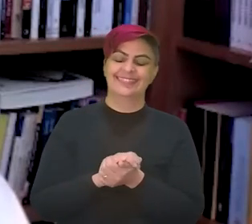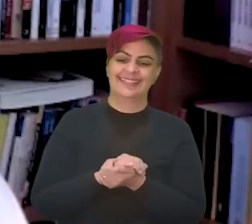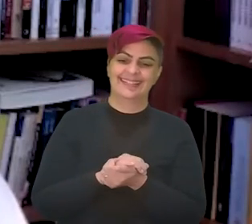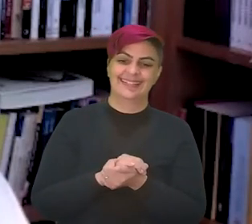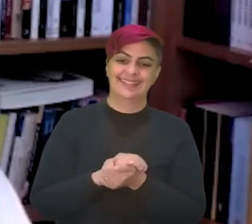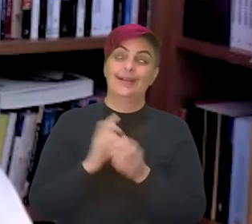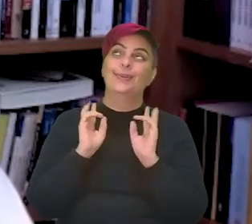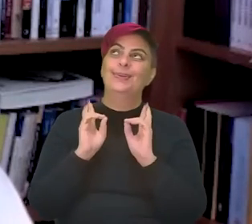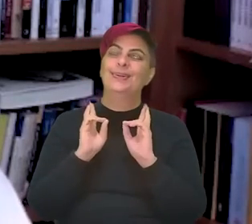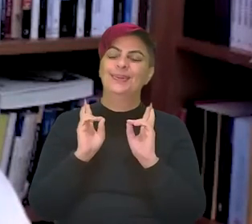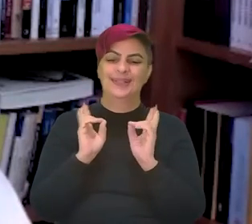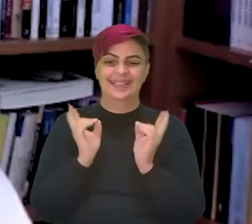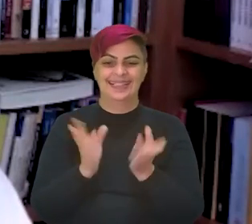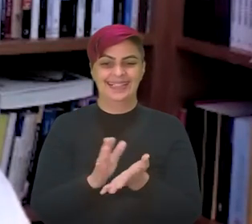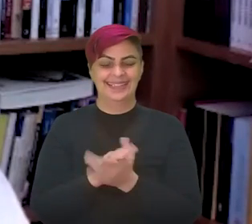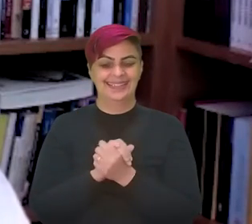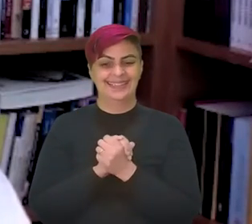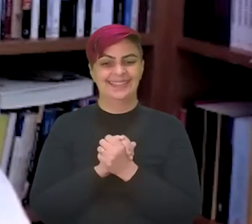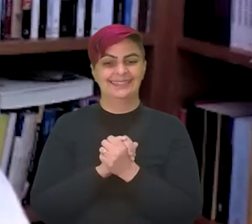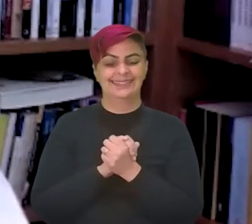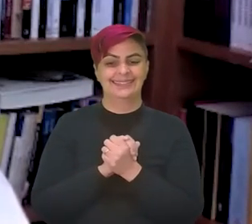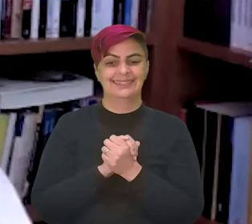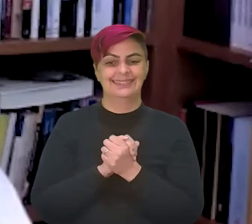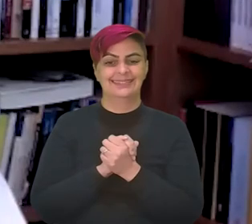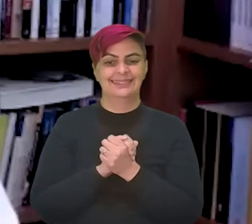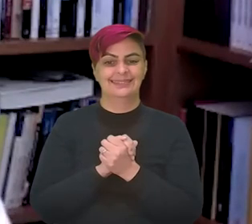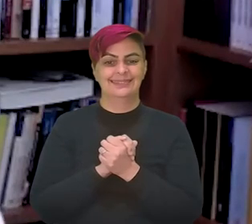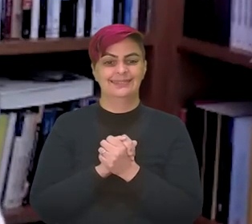antropólogos, né? Ainda bem, graças a Deus.